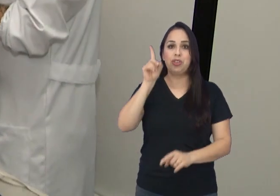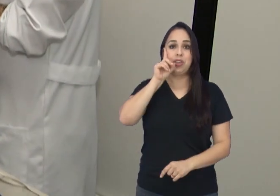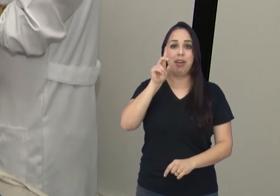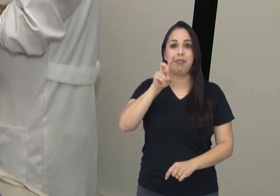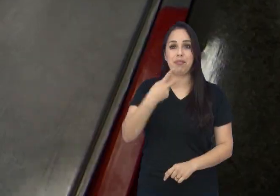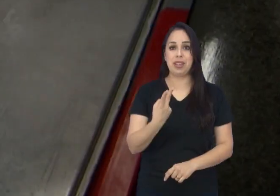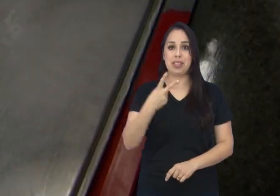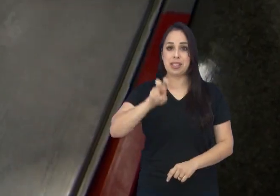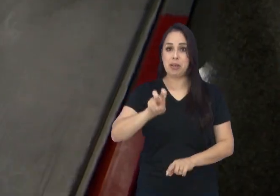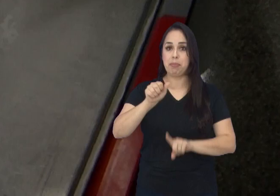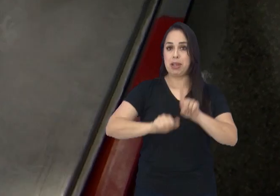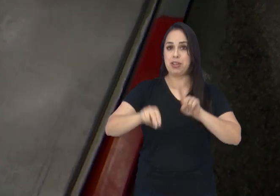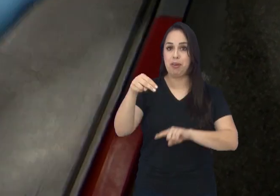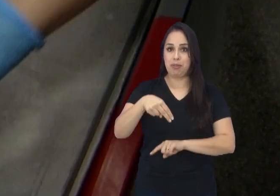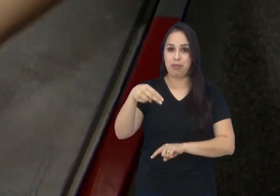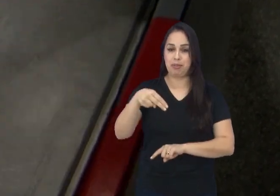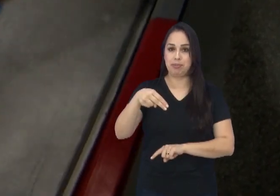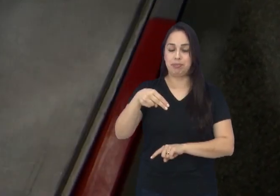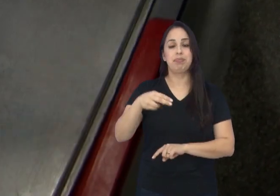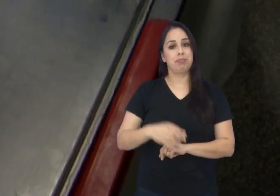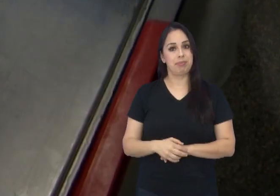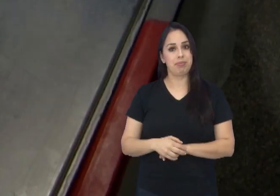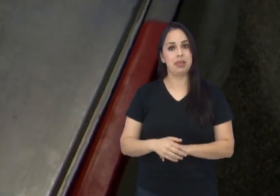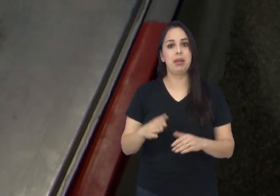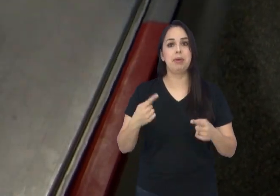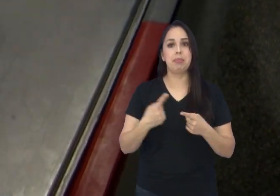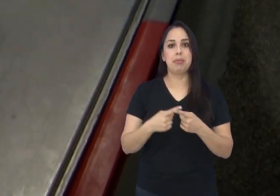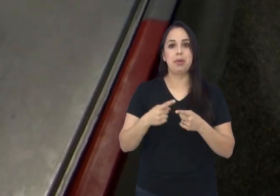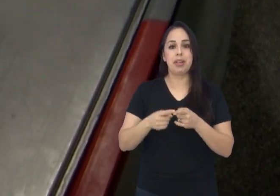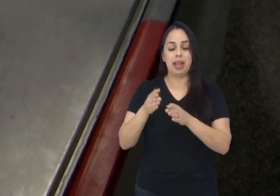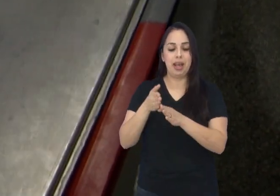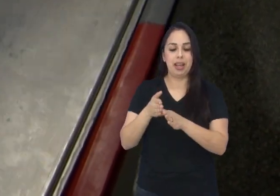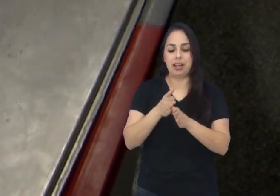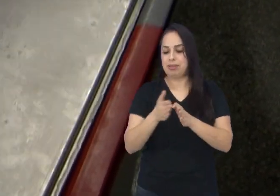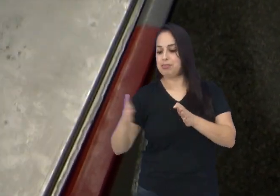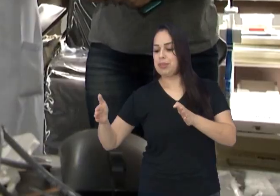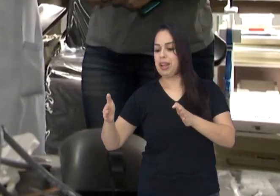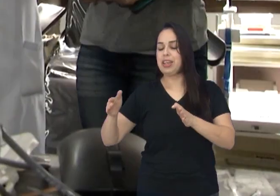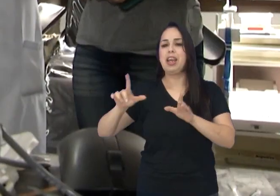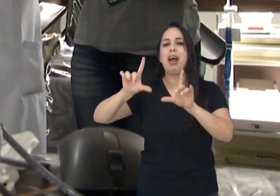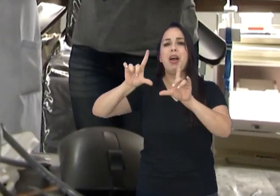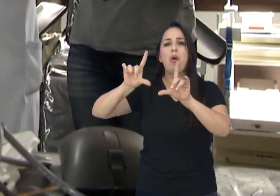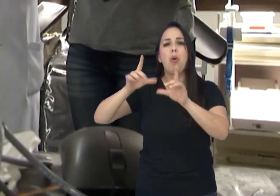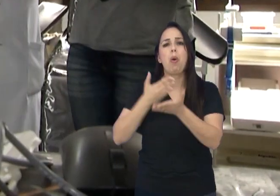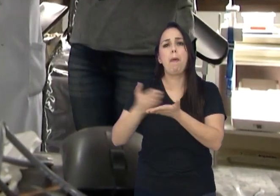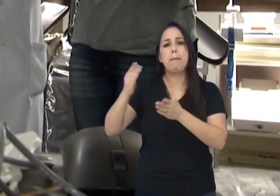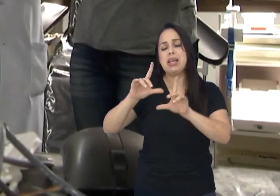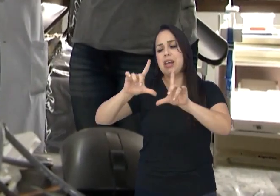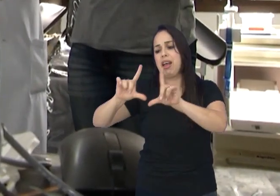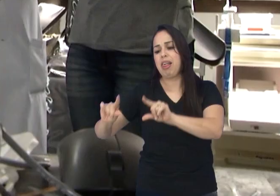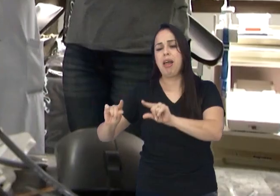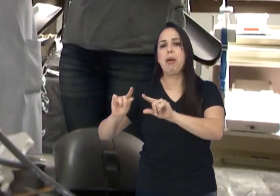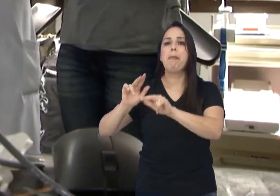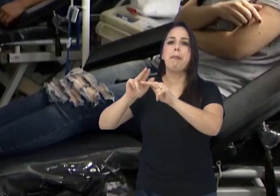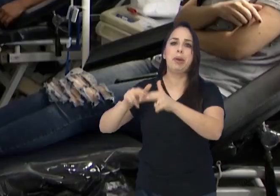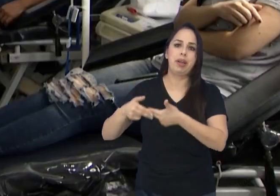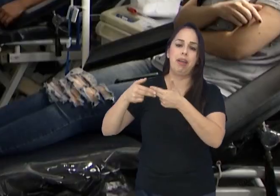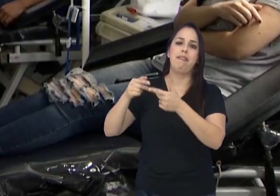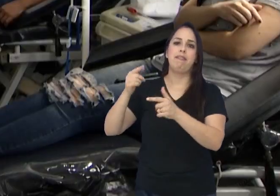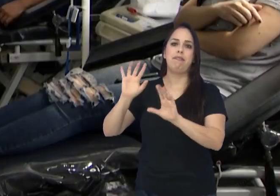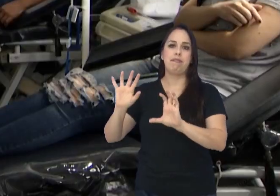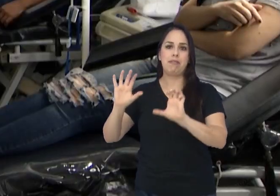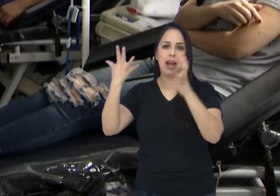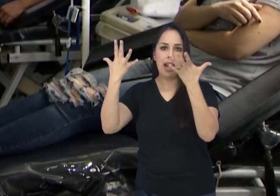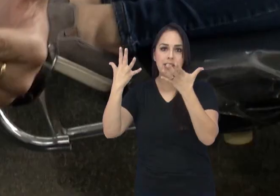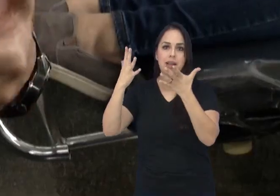de novembro. A data foi escolhida para preceder o período de estoques baixos, devido às festas de fim de ano.